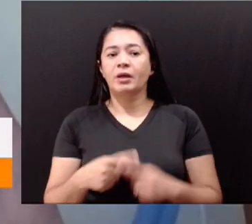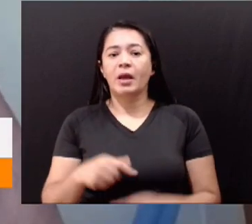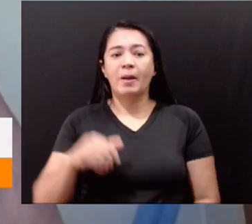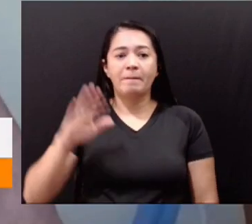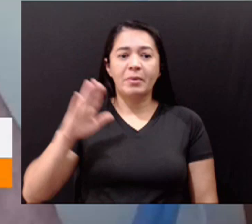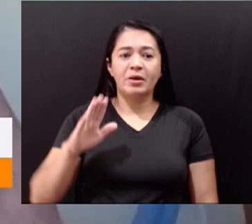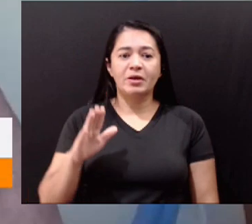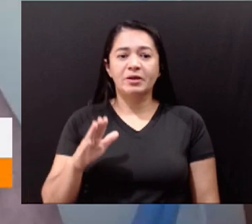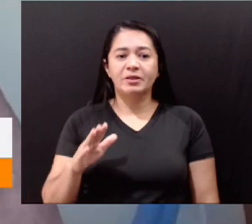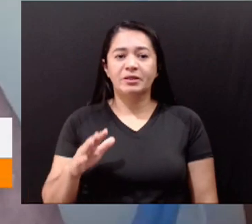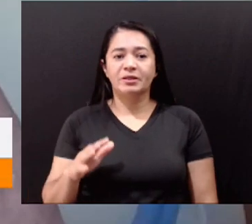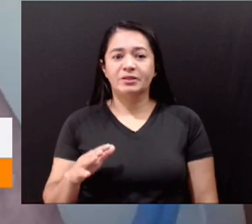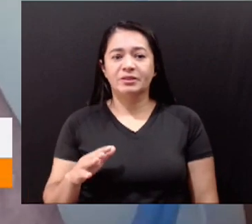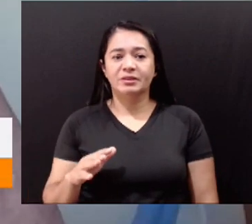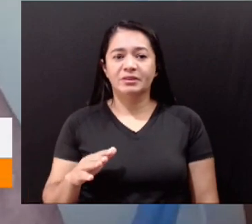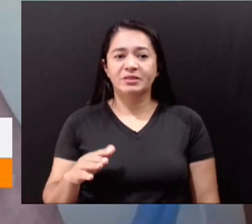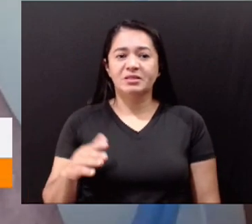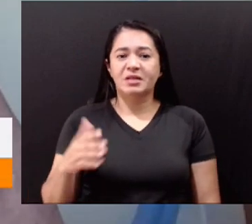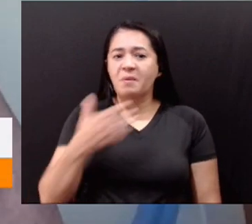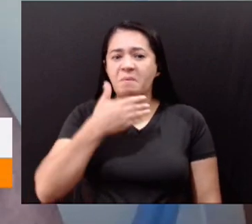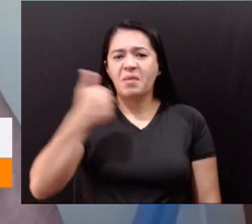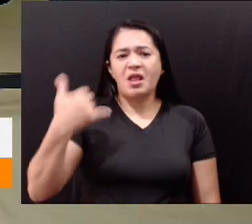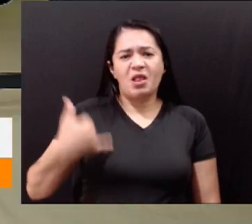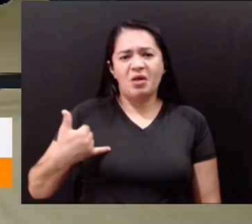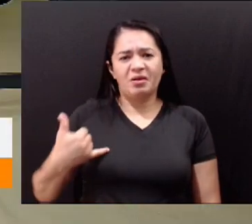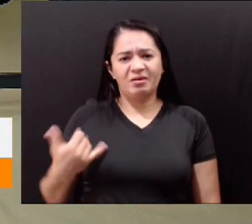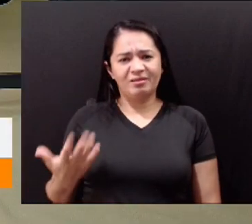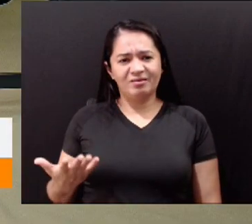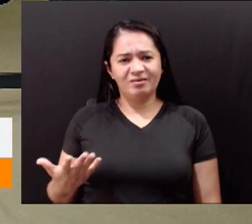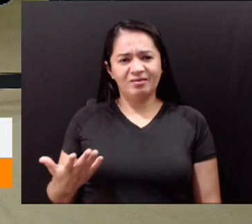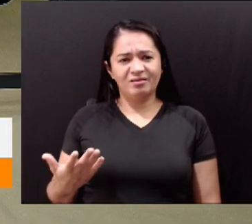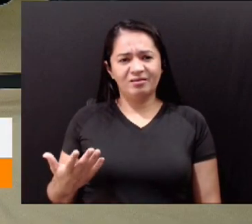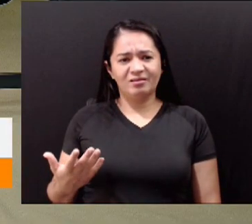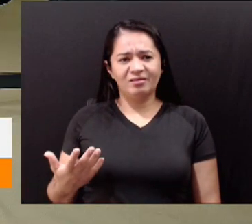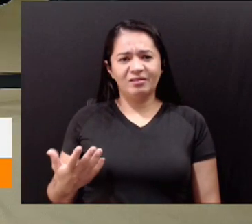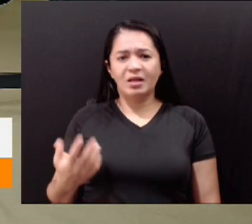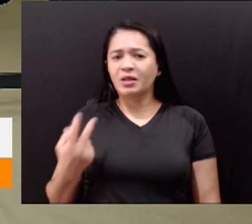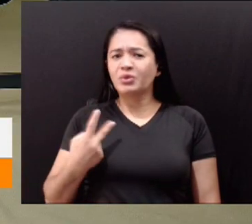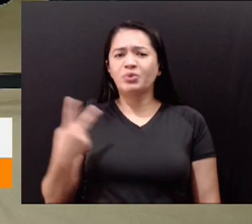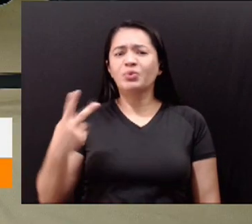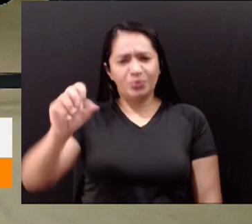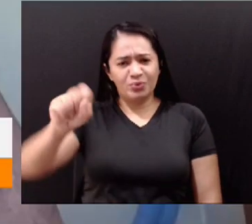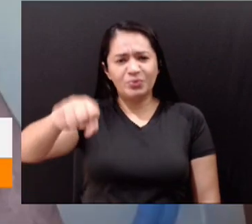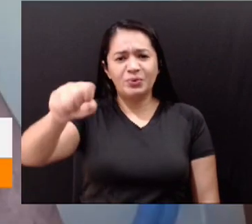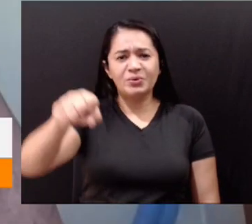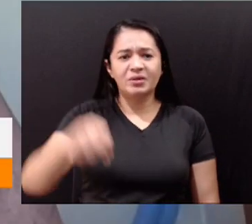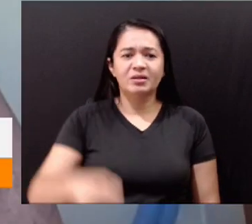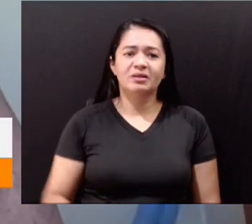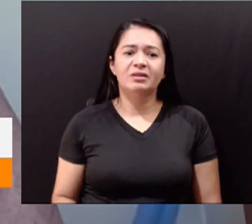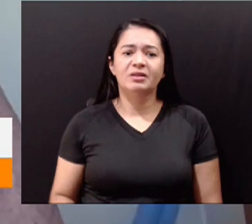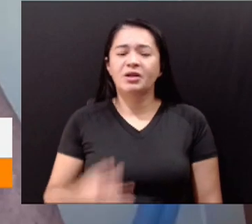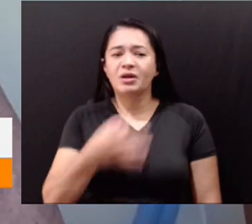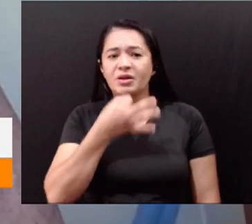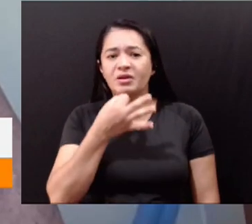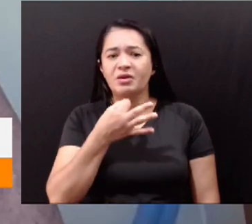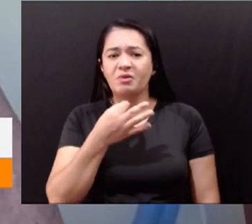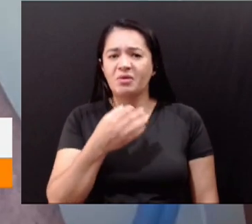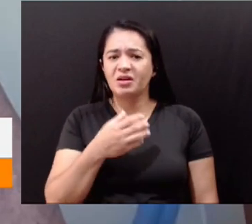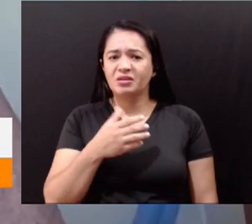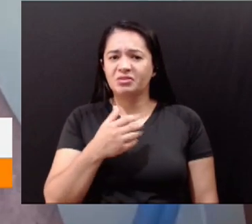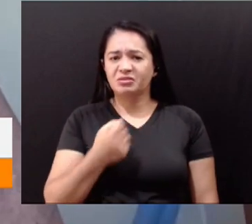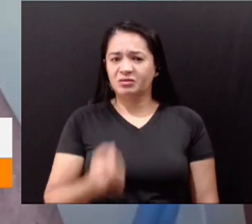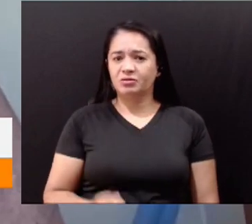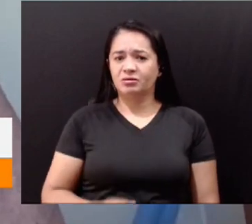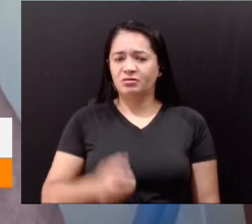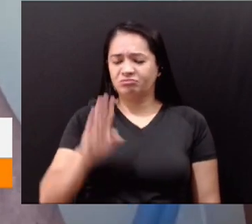idade. Eu Ah, não acho somos duas, Denise. eu acho isso uma hipocrisia. Uhum, É